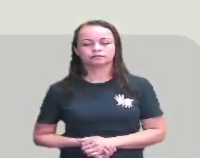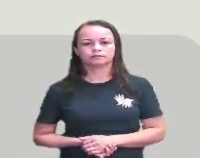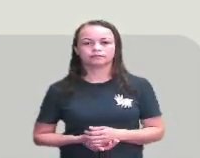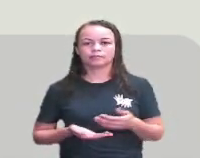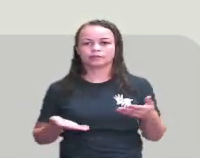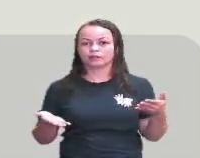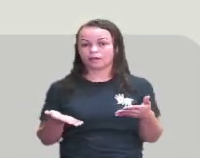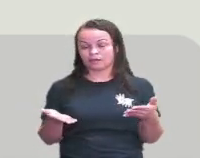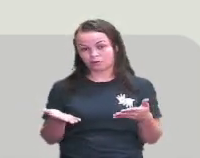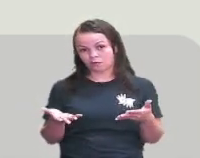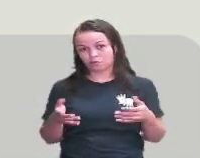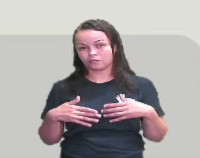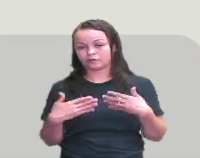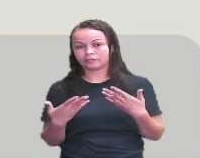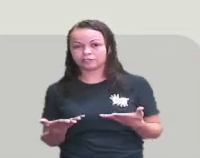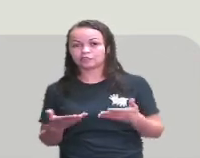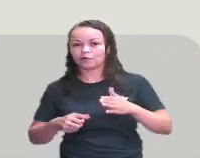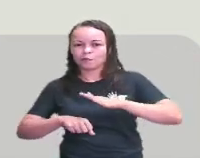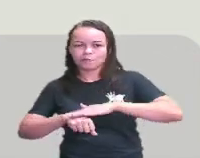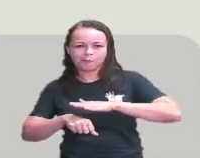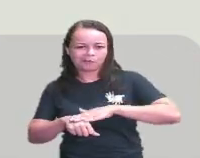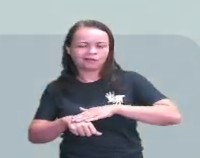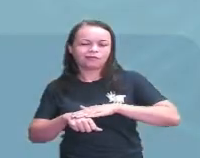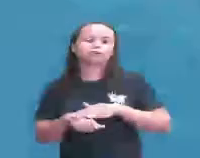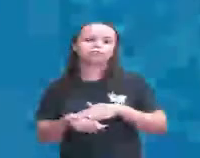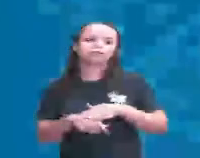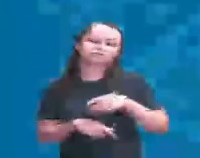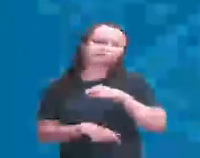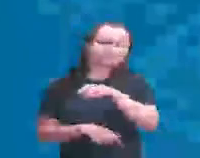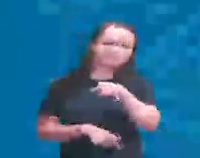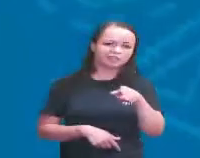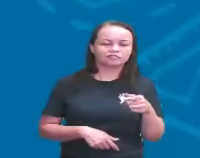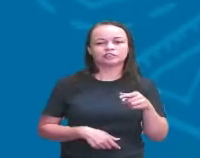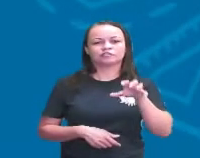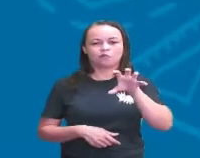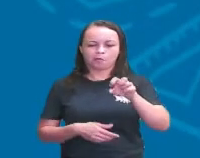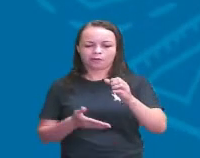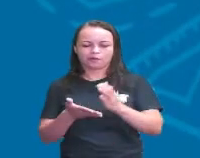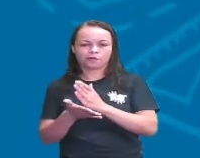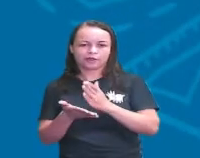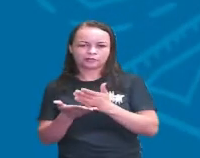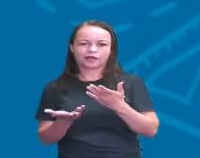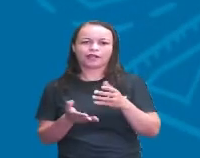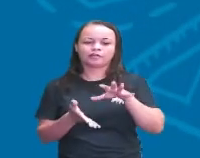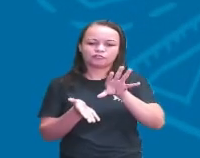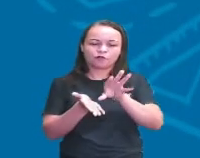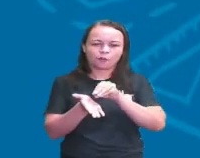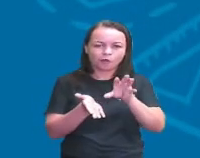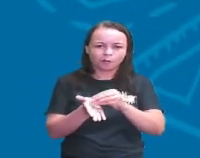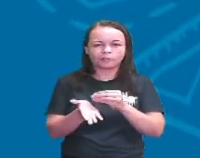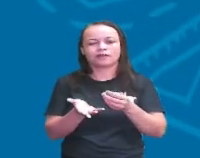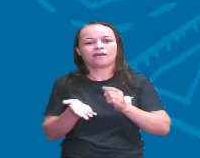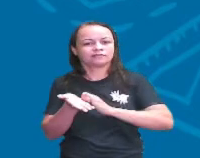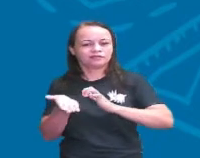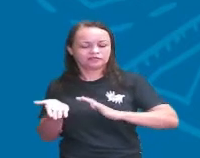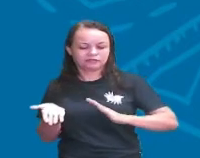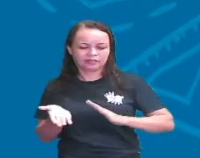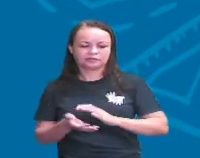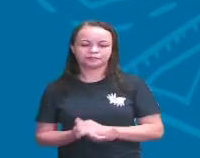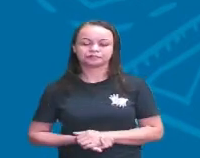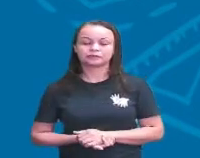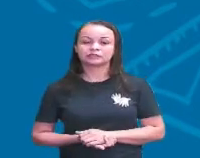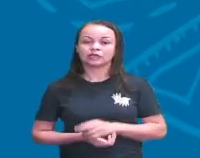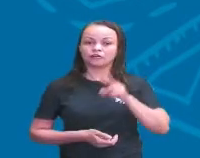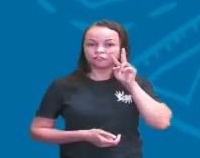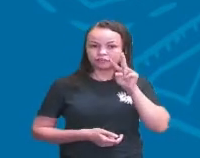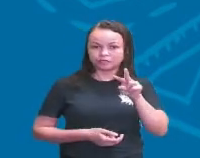Então, chegou aquele momento que vocês vão pegar seu caderninho, vão copiar a atividade e vão fazer. A gente acabou agora